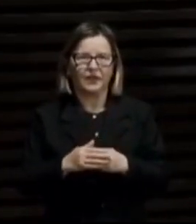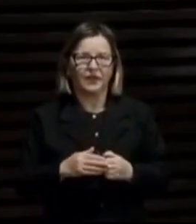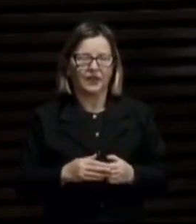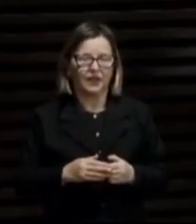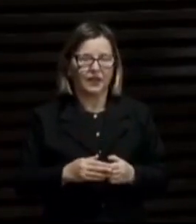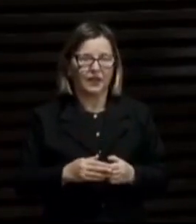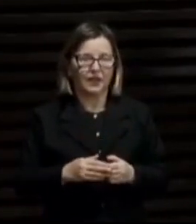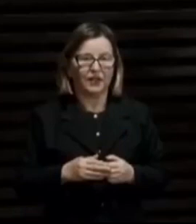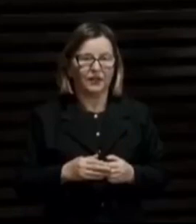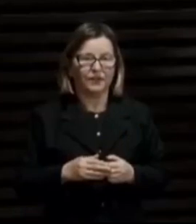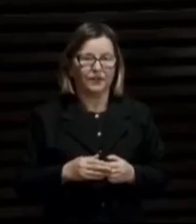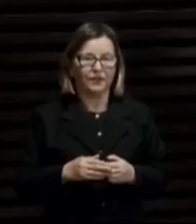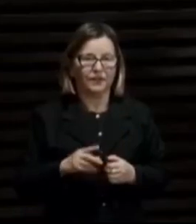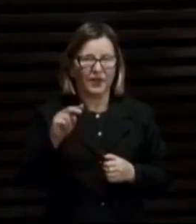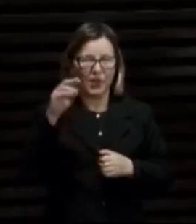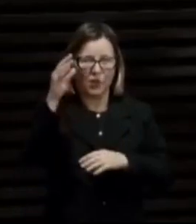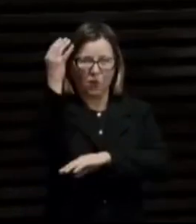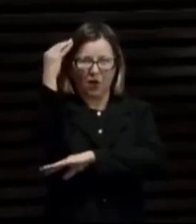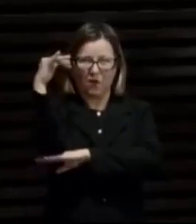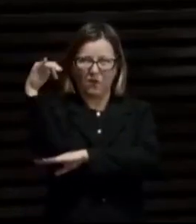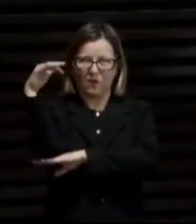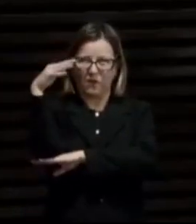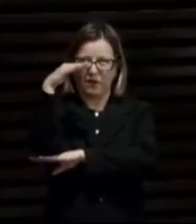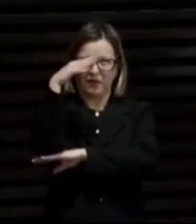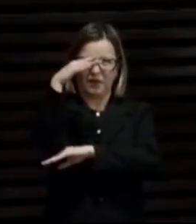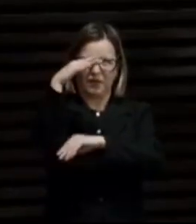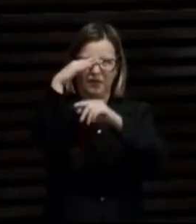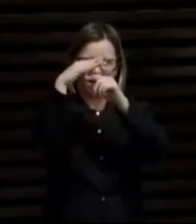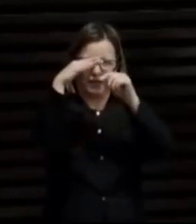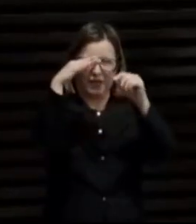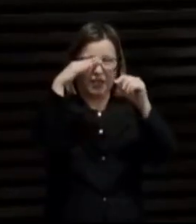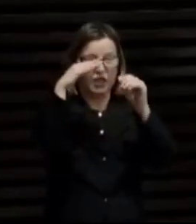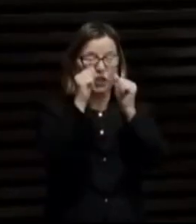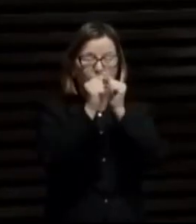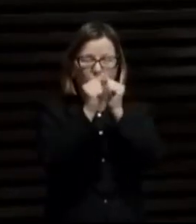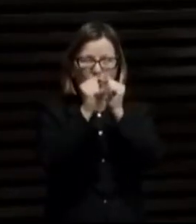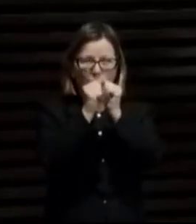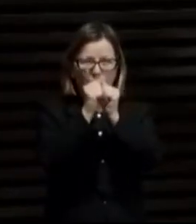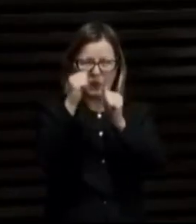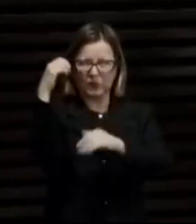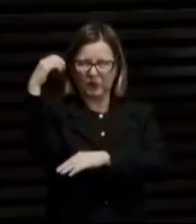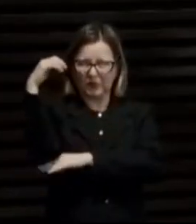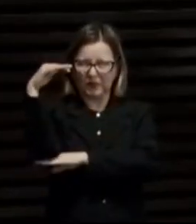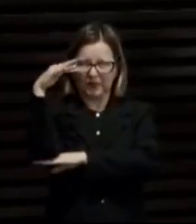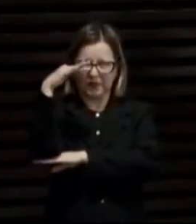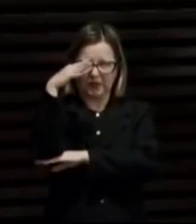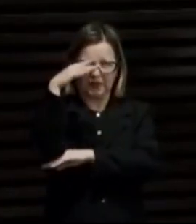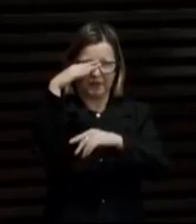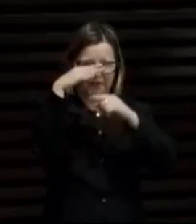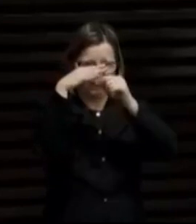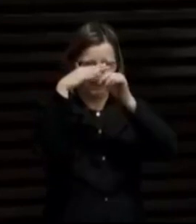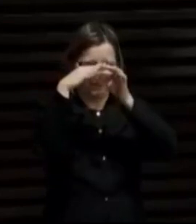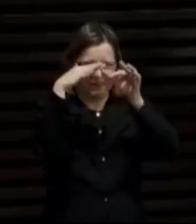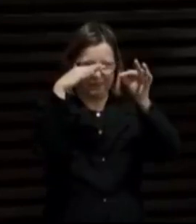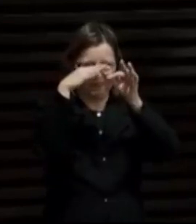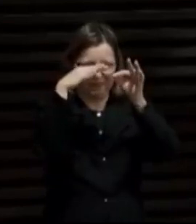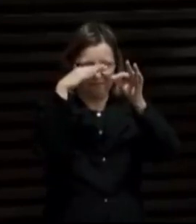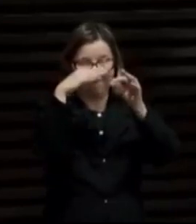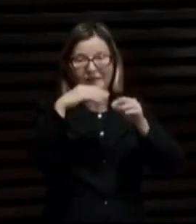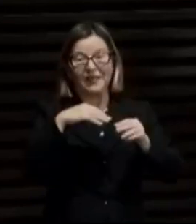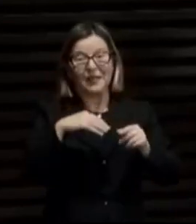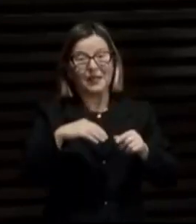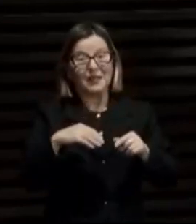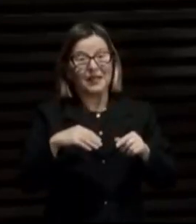o ramo estava lá no meio, assim, ó, você não percebia ele. Está ali no meio, está infiltrado. Mas tem